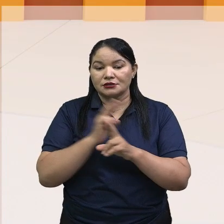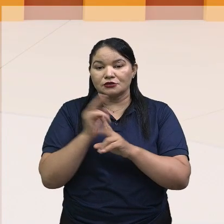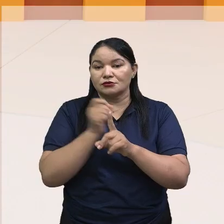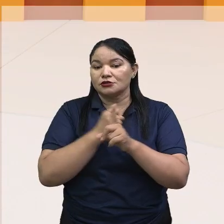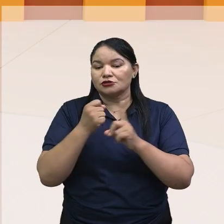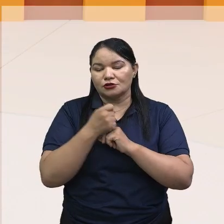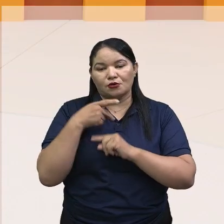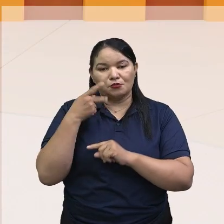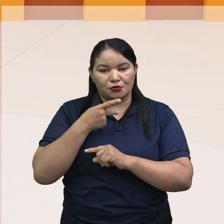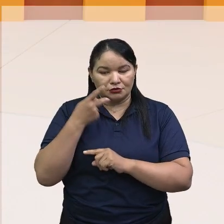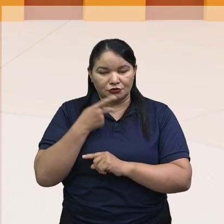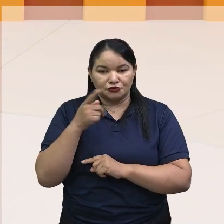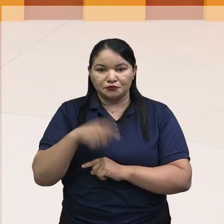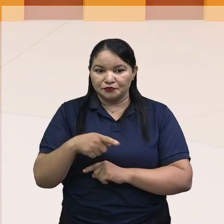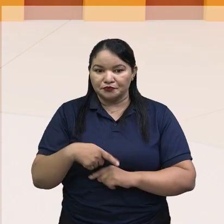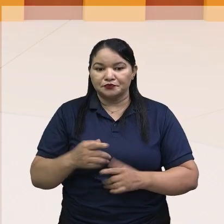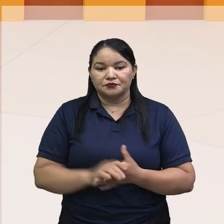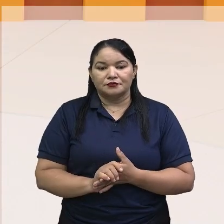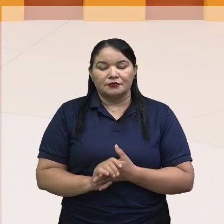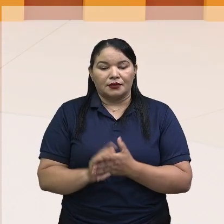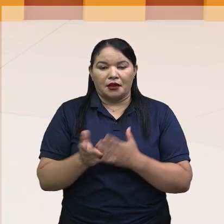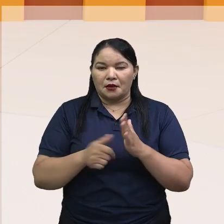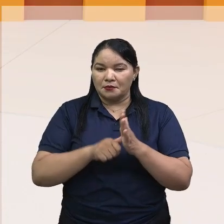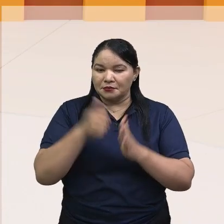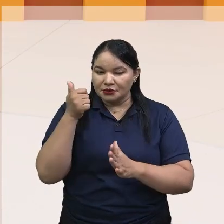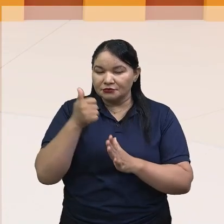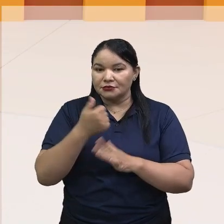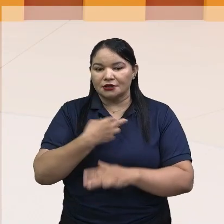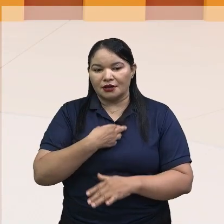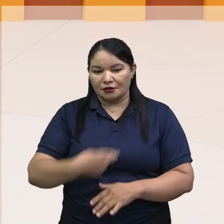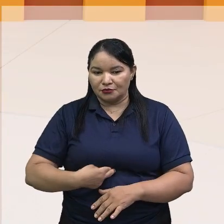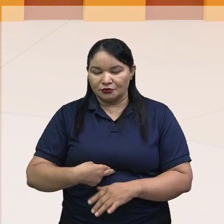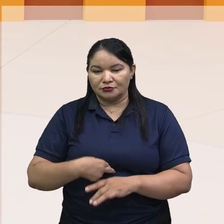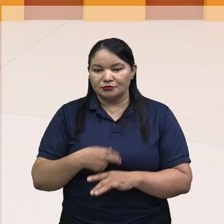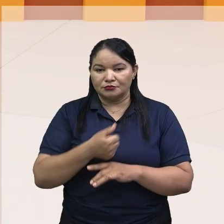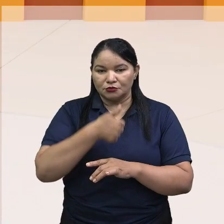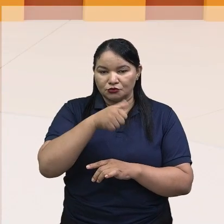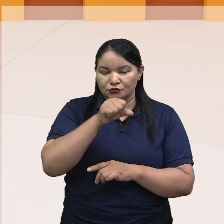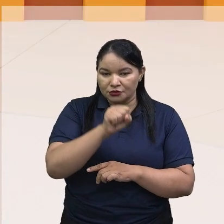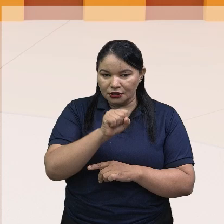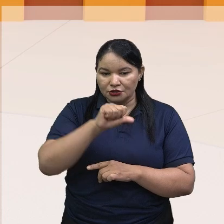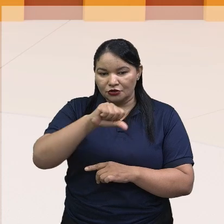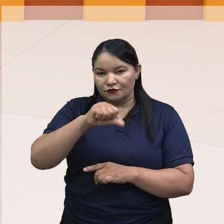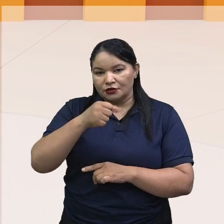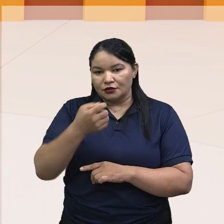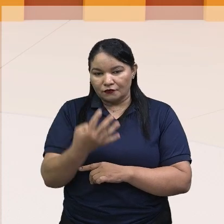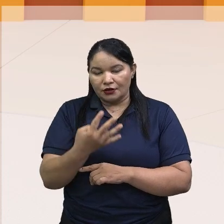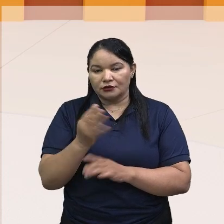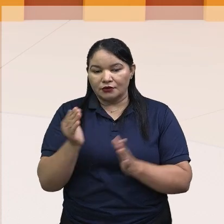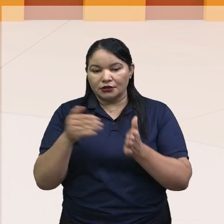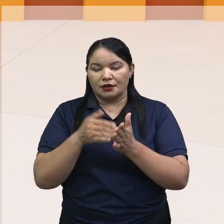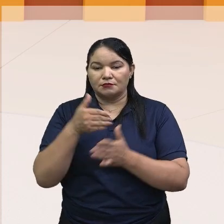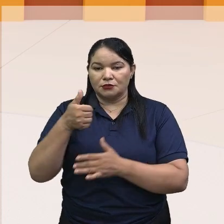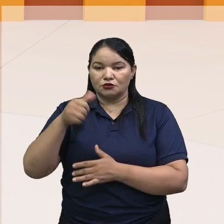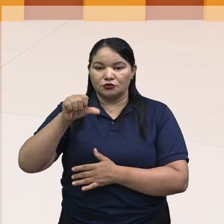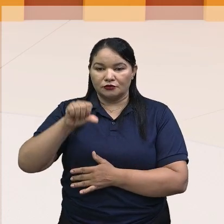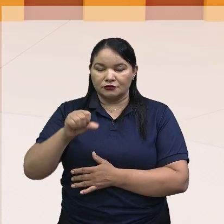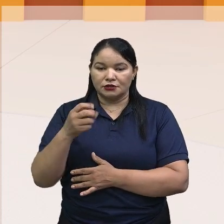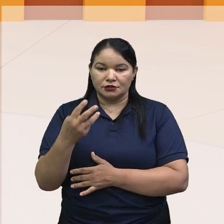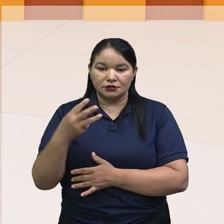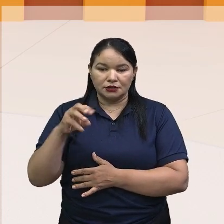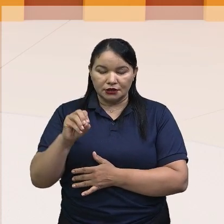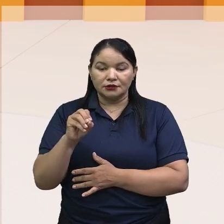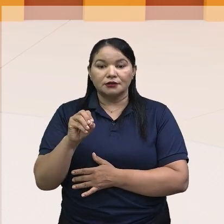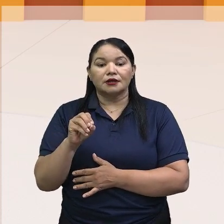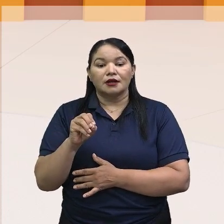sistema político dessa Primeira República, né, que de 1894 a